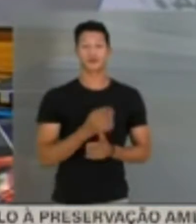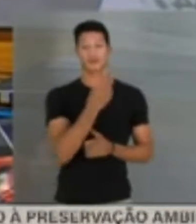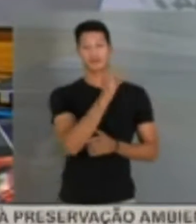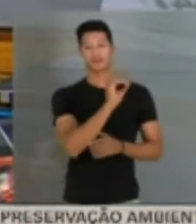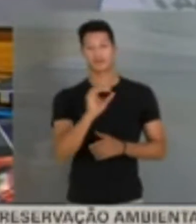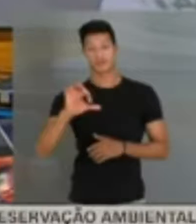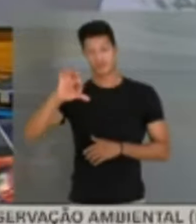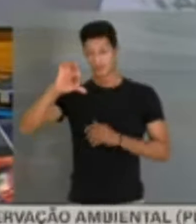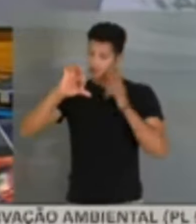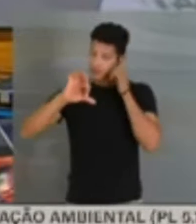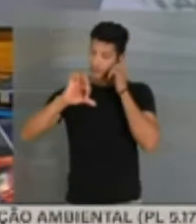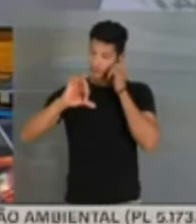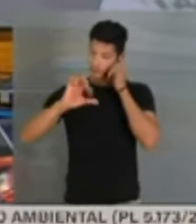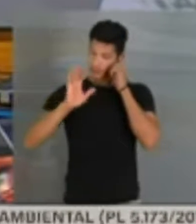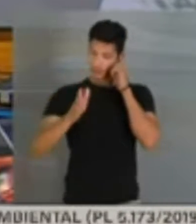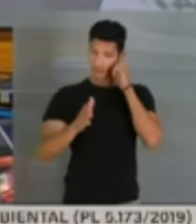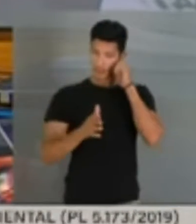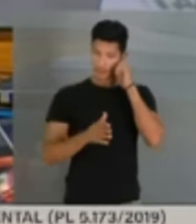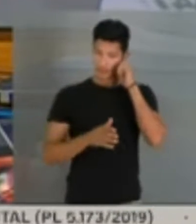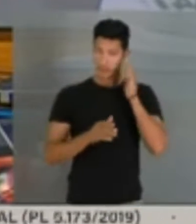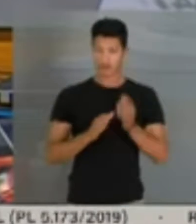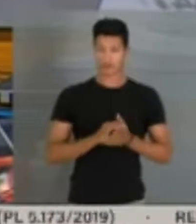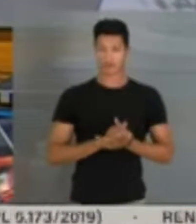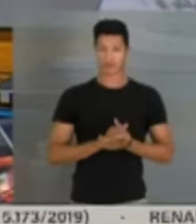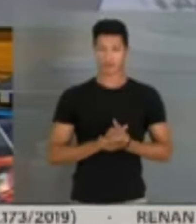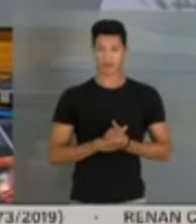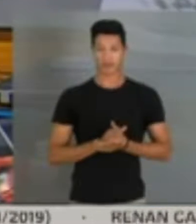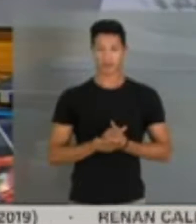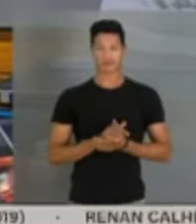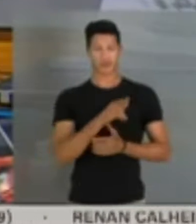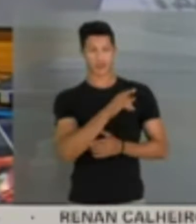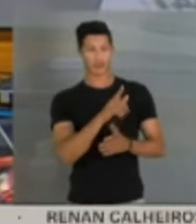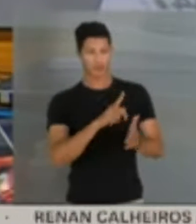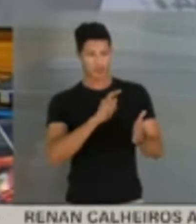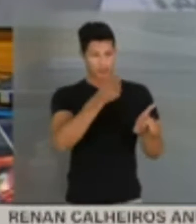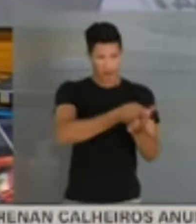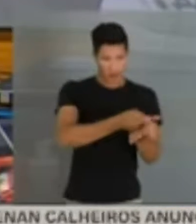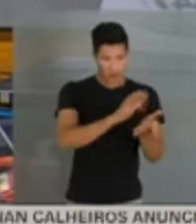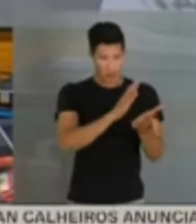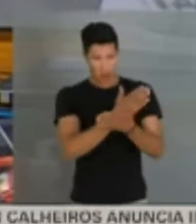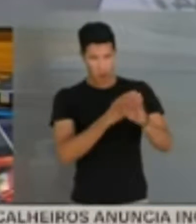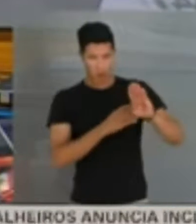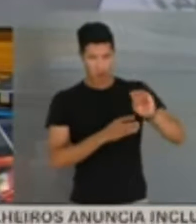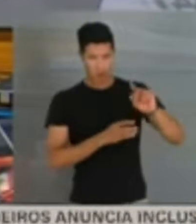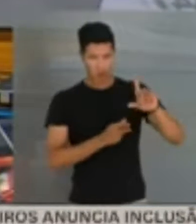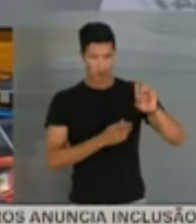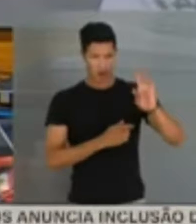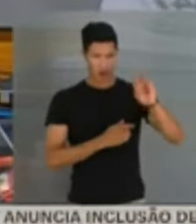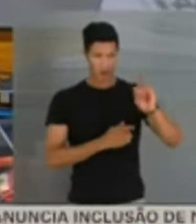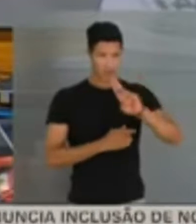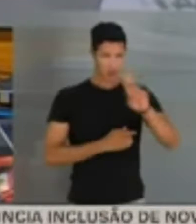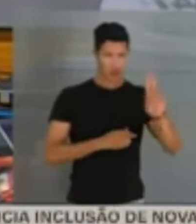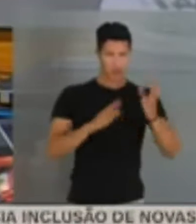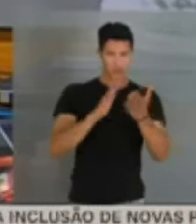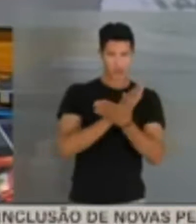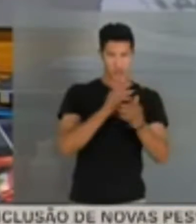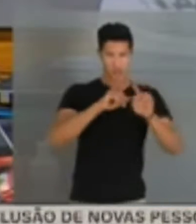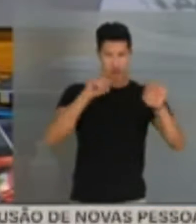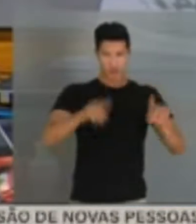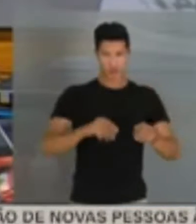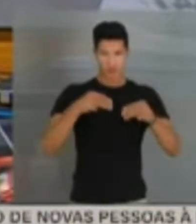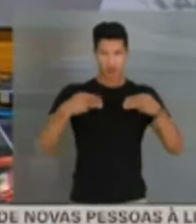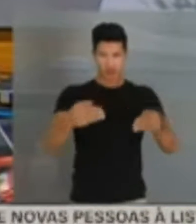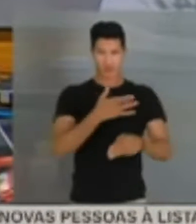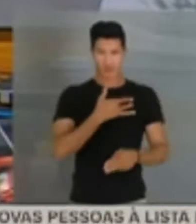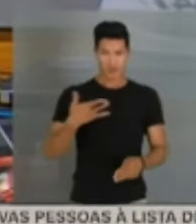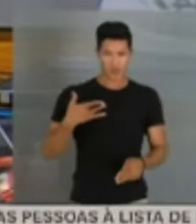2009. 2009? Isso. O senhor pagou algum boleto em nome de algum servidor